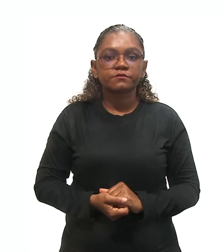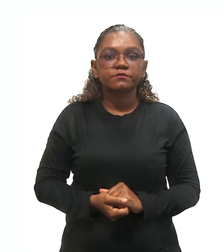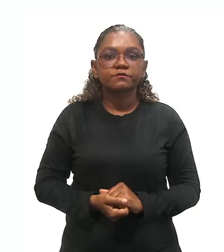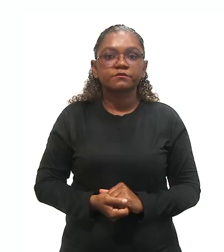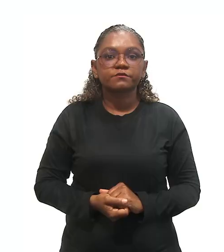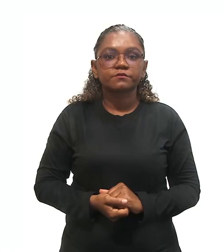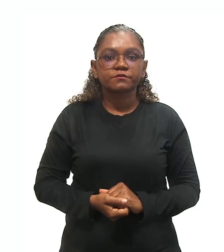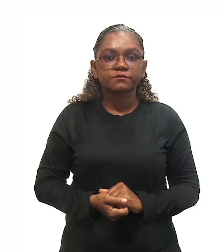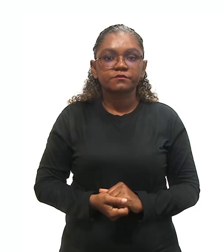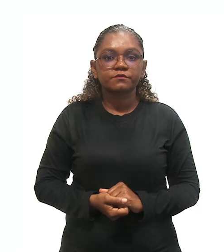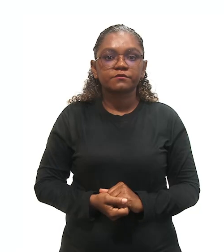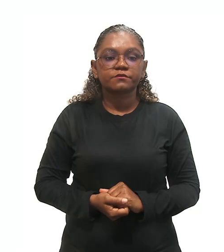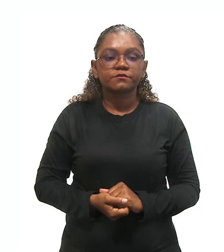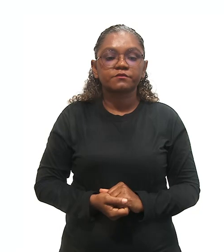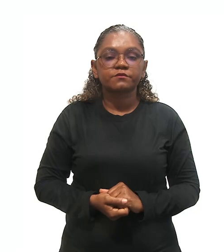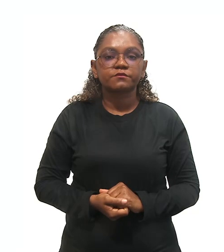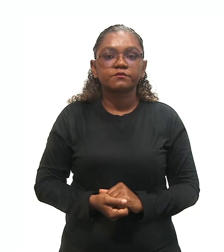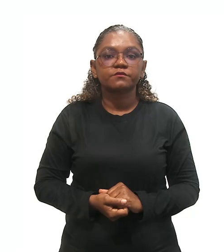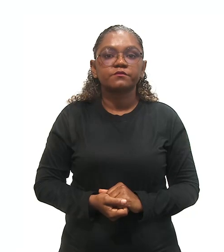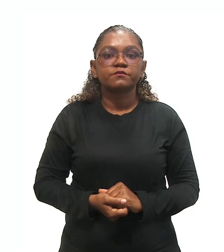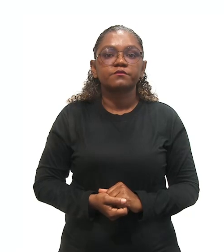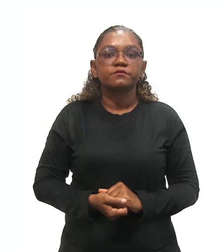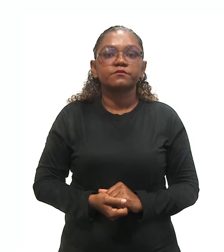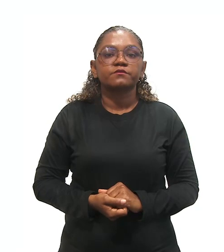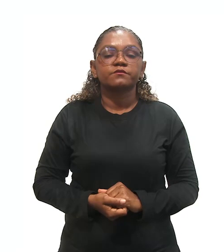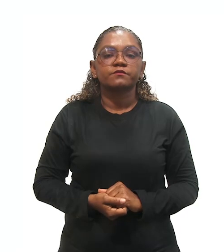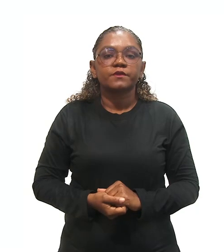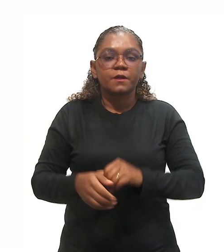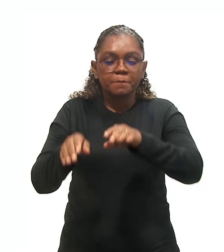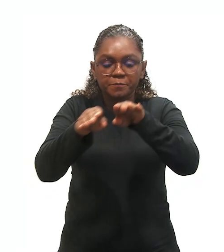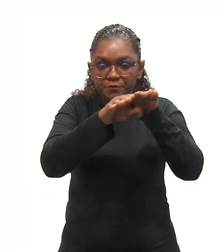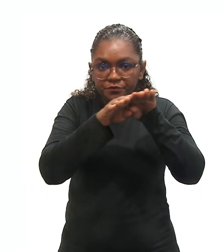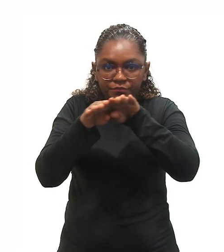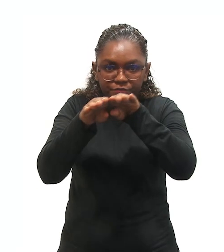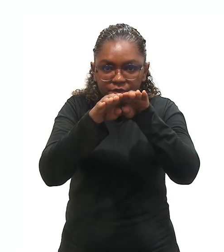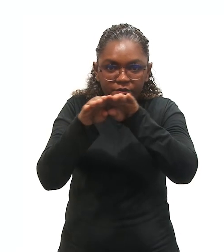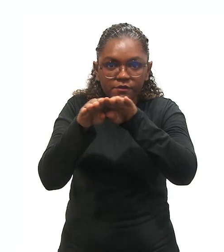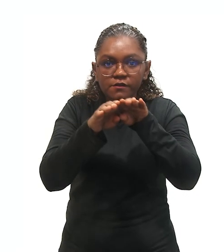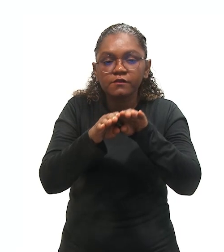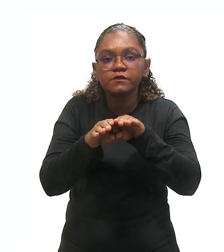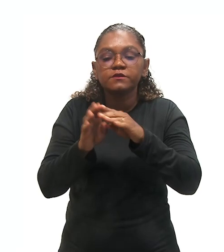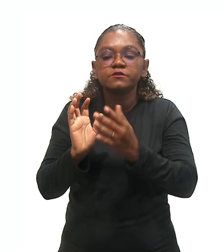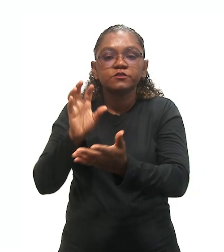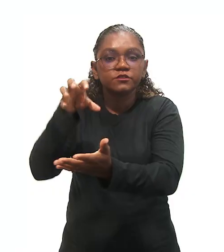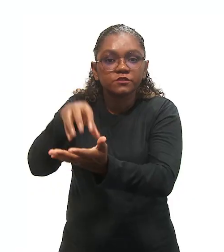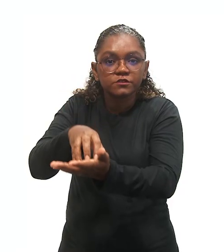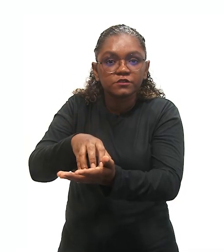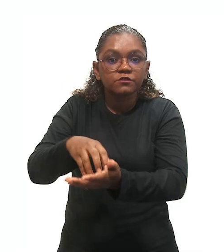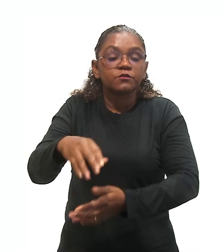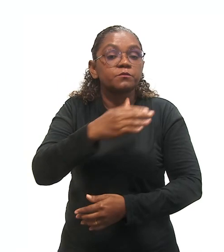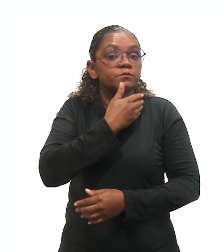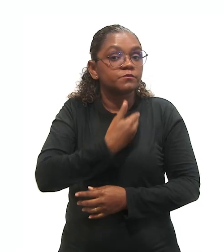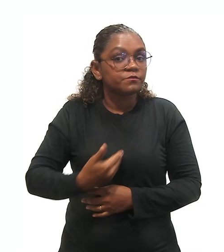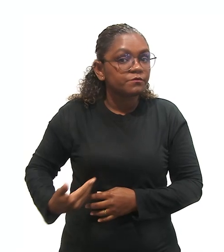MCASP. Padronizar os registros contábeis das entidades do setor público,